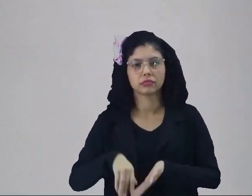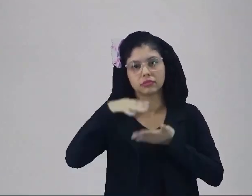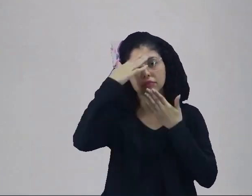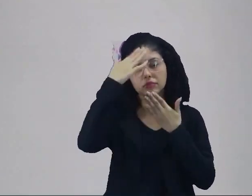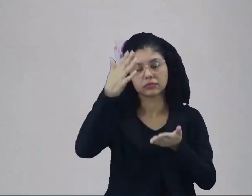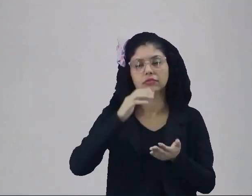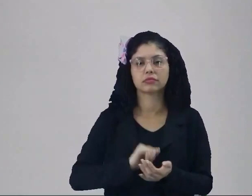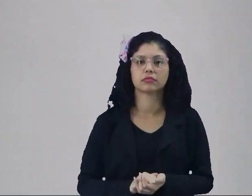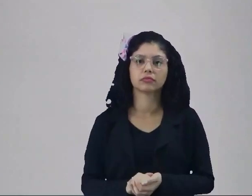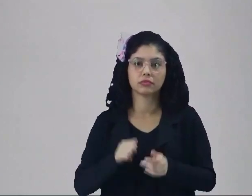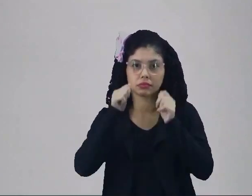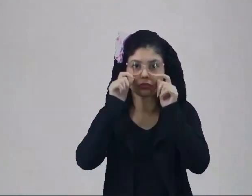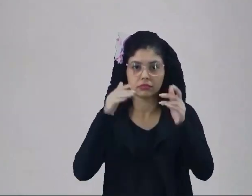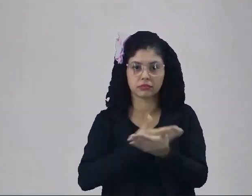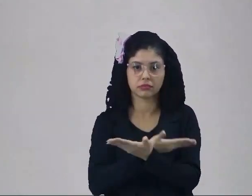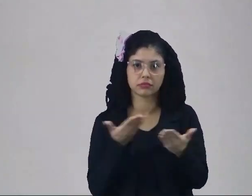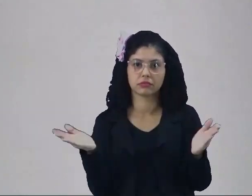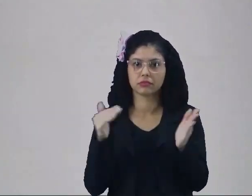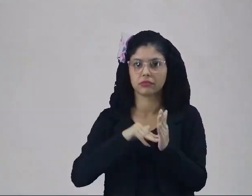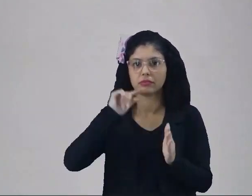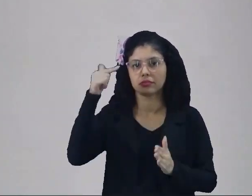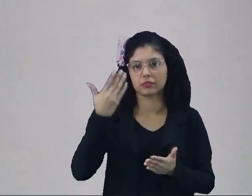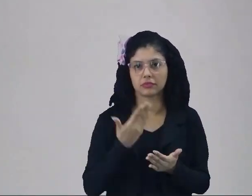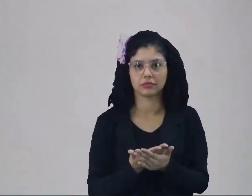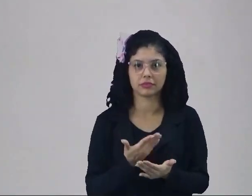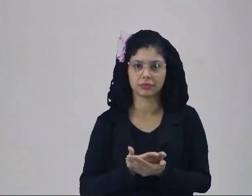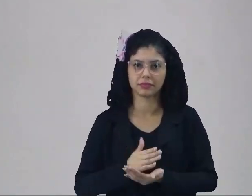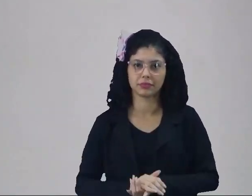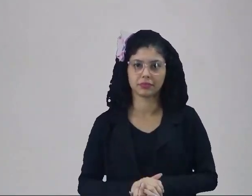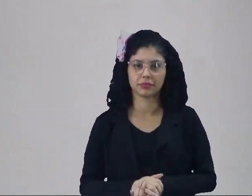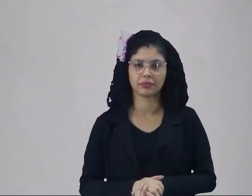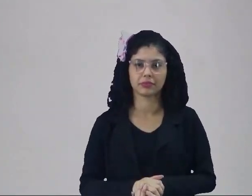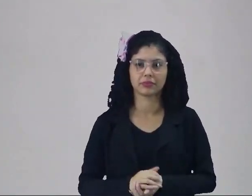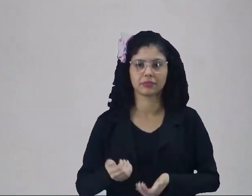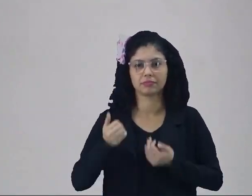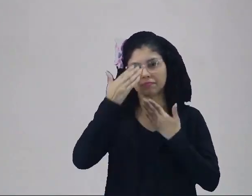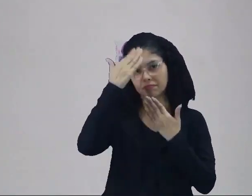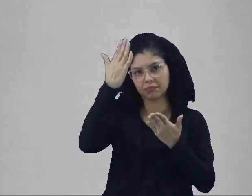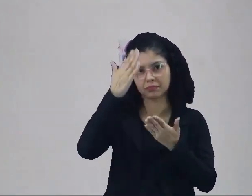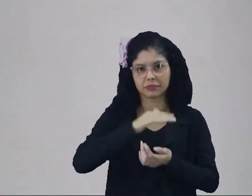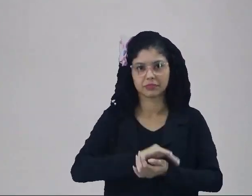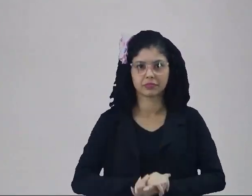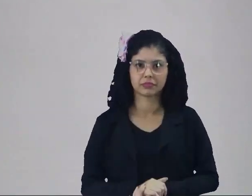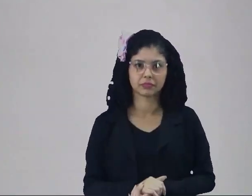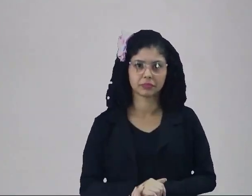Quero agradecer mais uma vez a atenção de todos e até a nossa próxima aula. Valeu, pessoal!